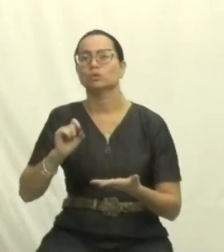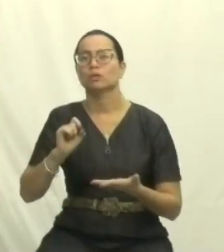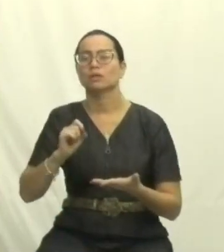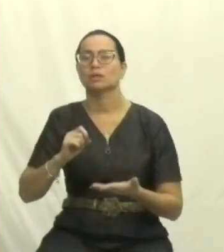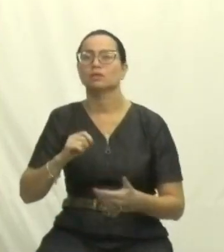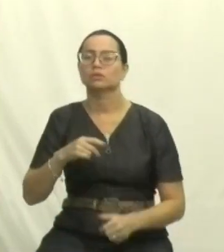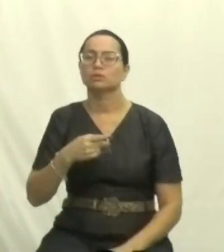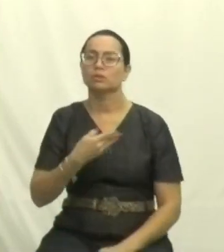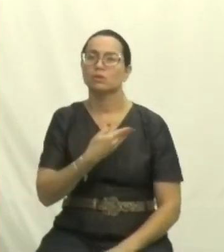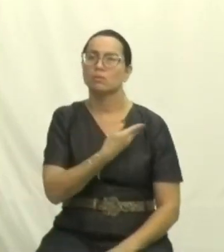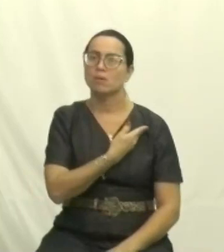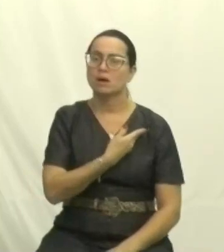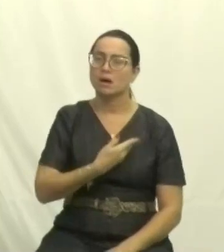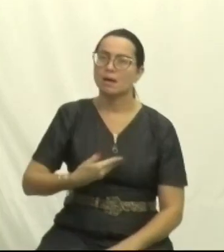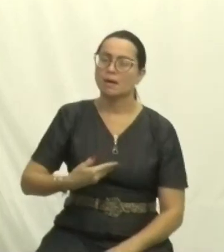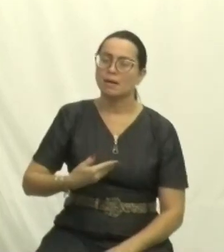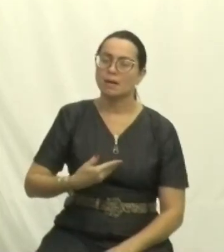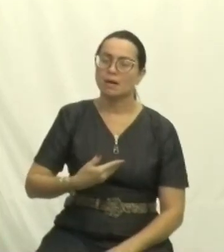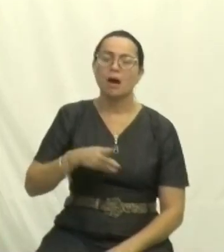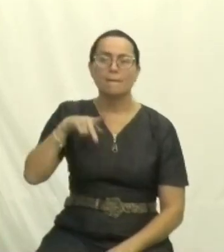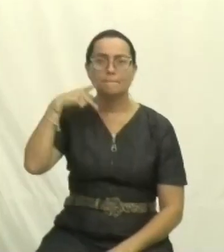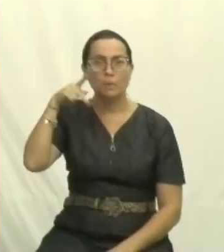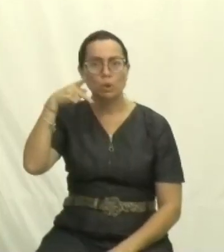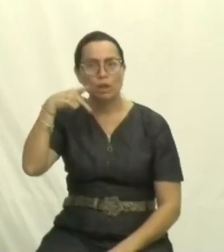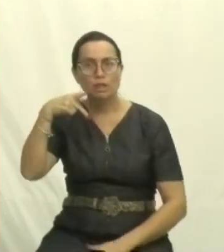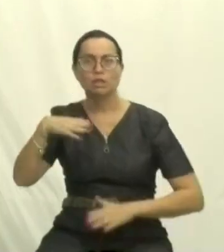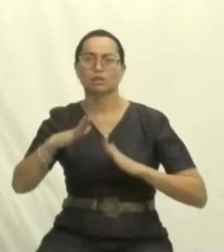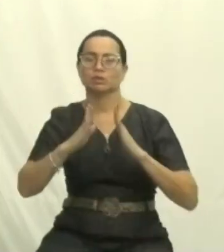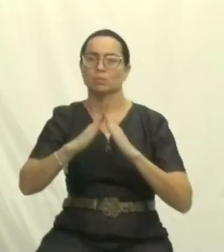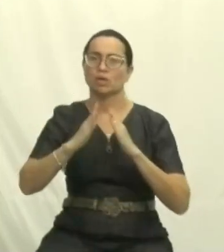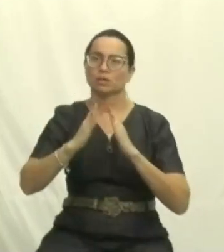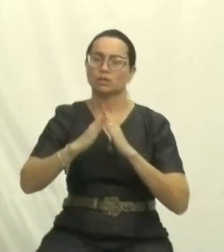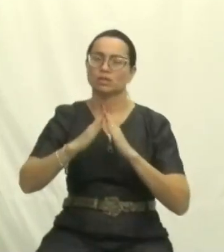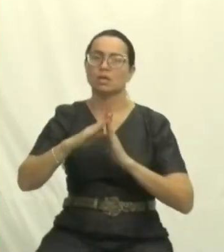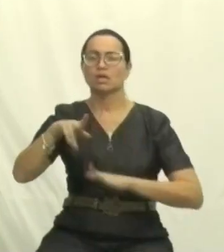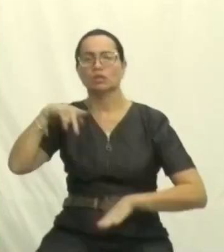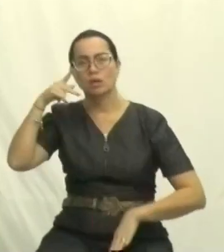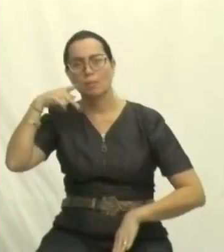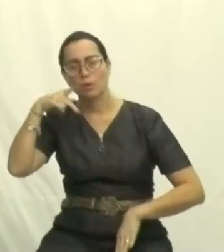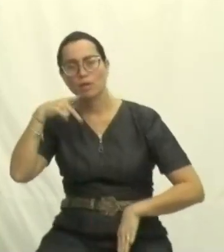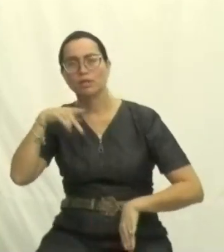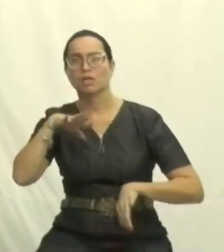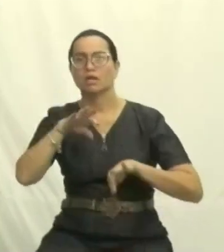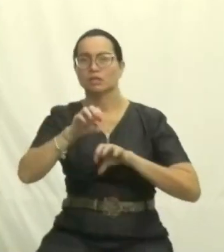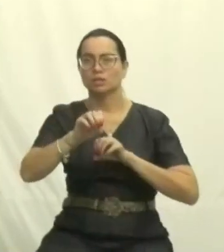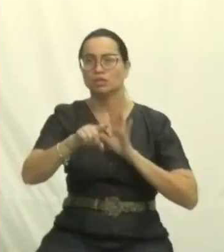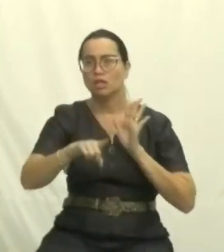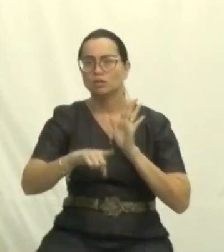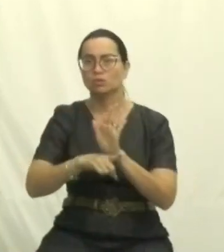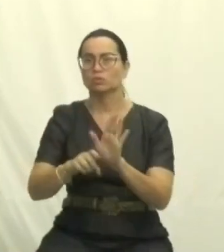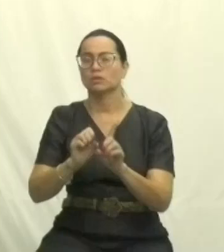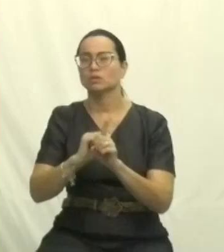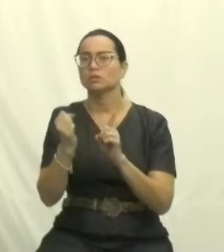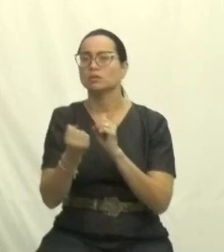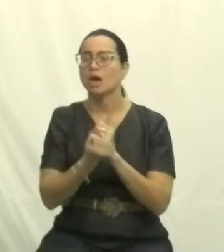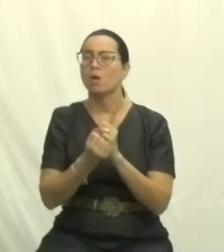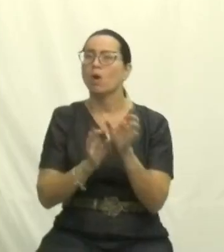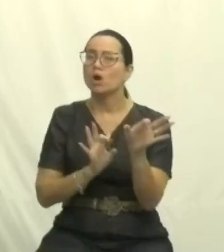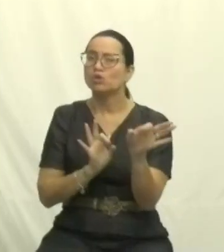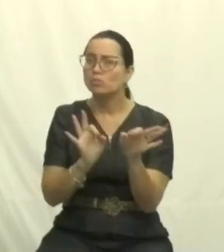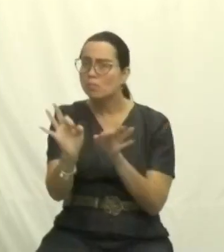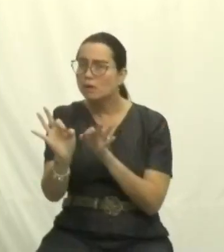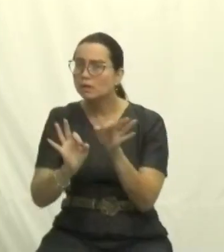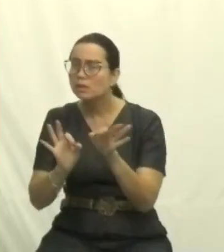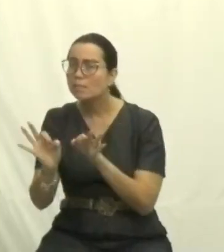política habitacional, de uma política de assistência social e de um trabalho de planejamento urbano. A região do bairro